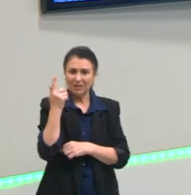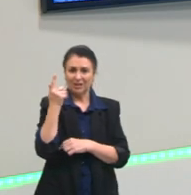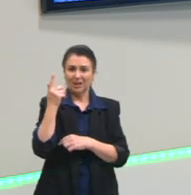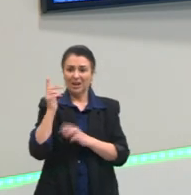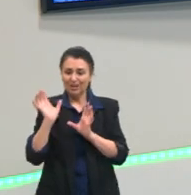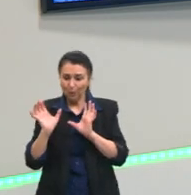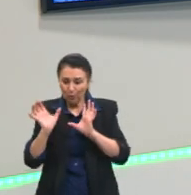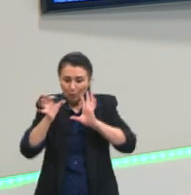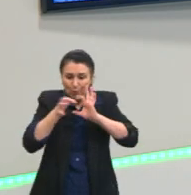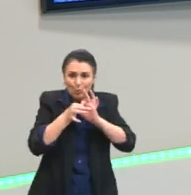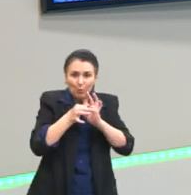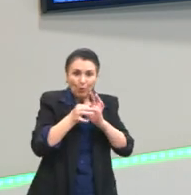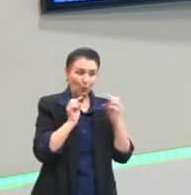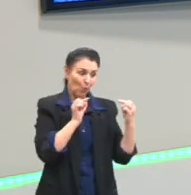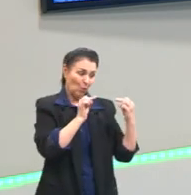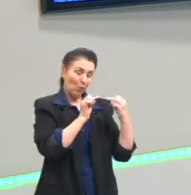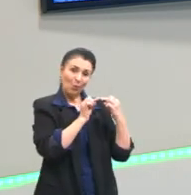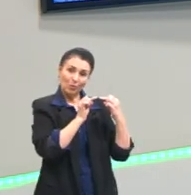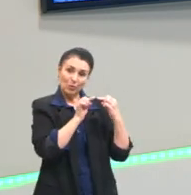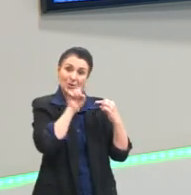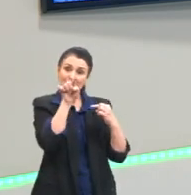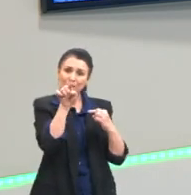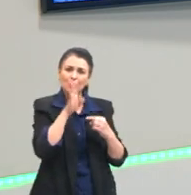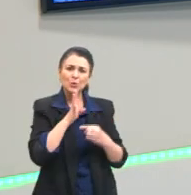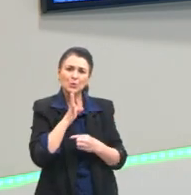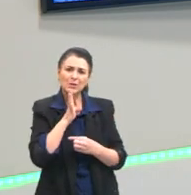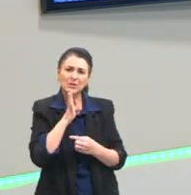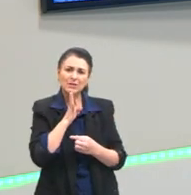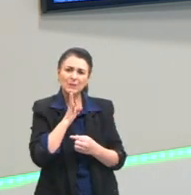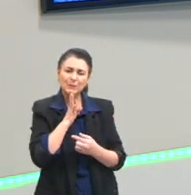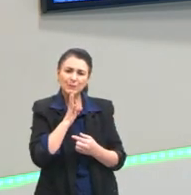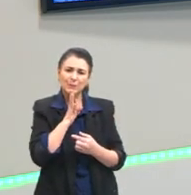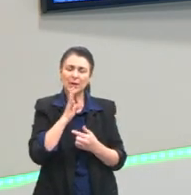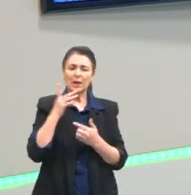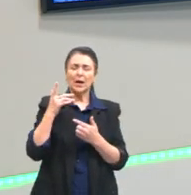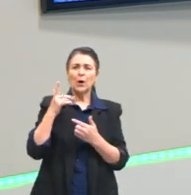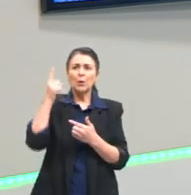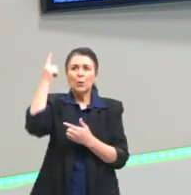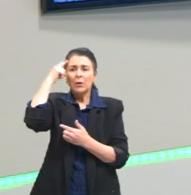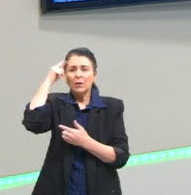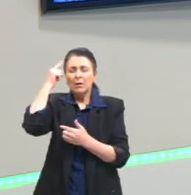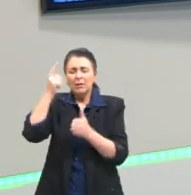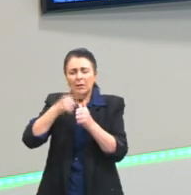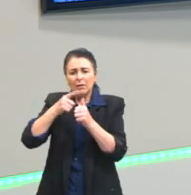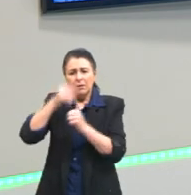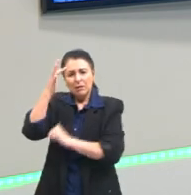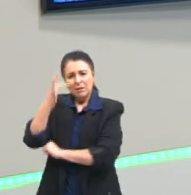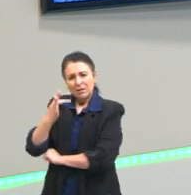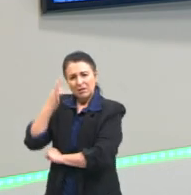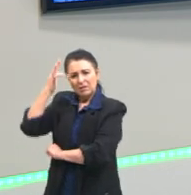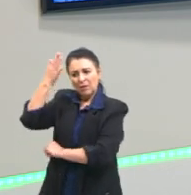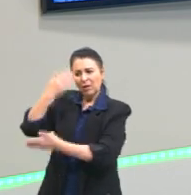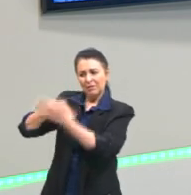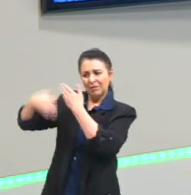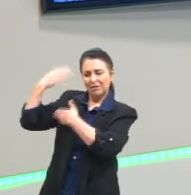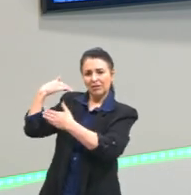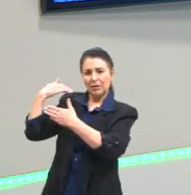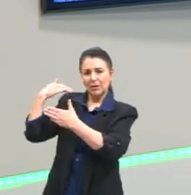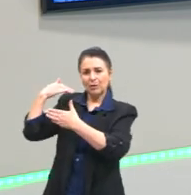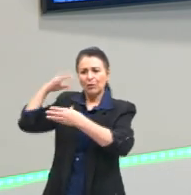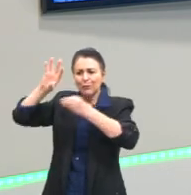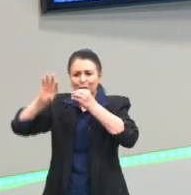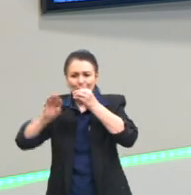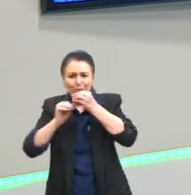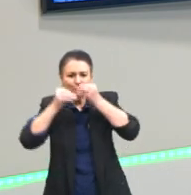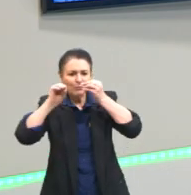não sinto lhe em cada Se você começar a entender o pensamento a linha de pensamento dos primeiros filósofos e for acrescentando